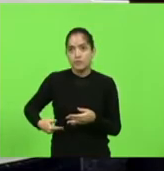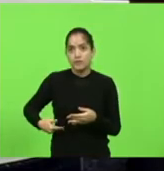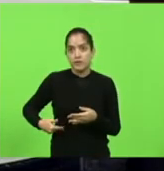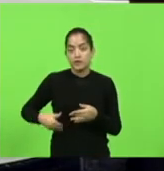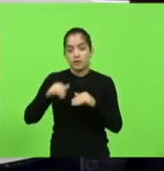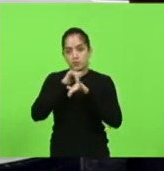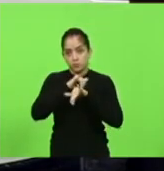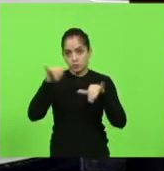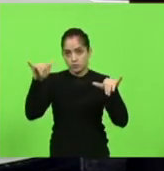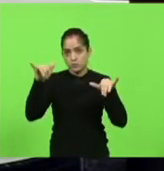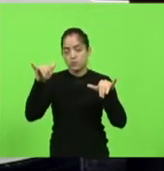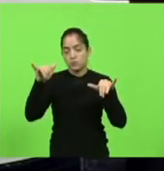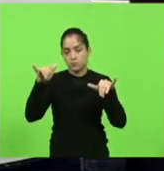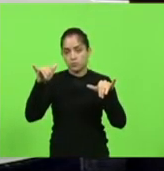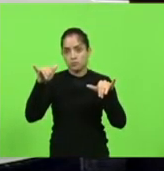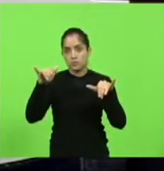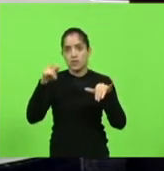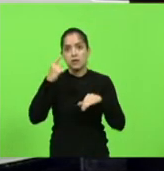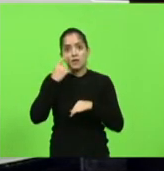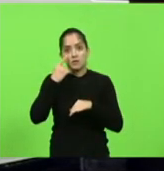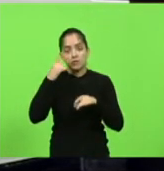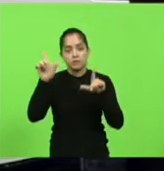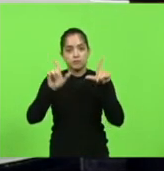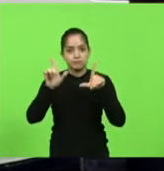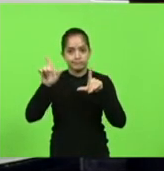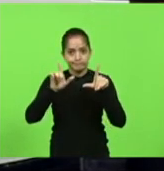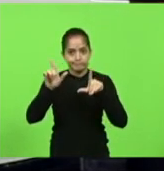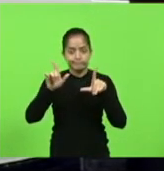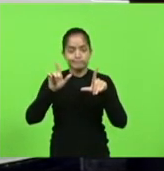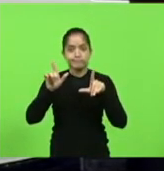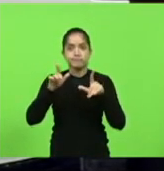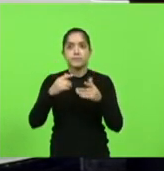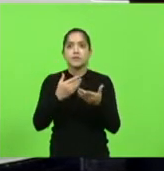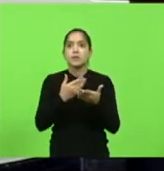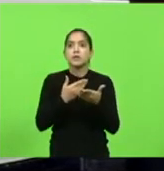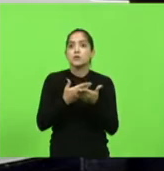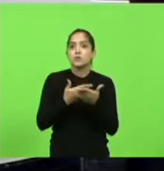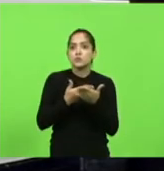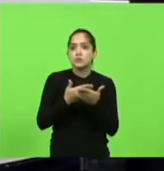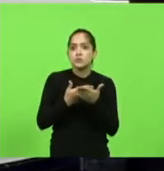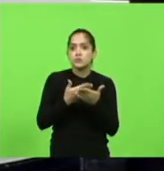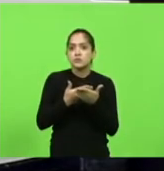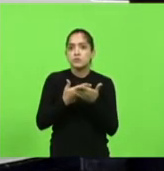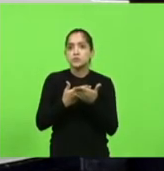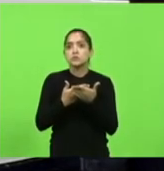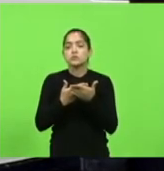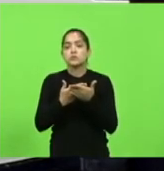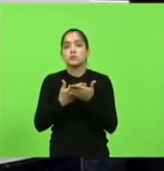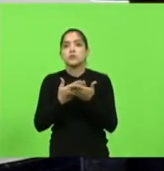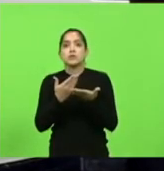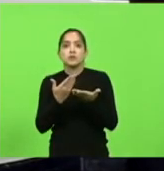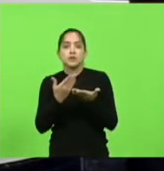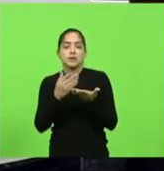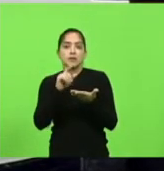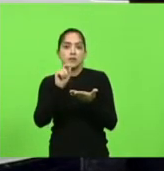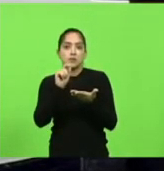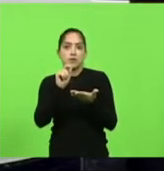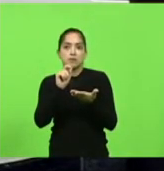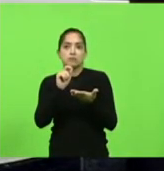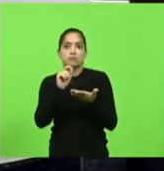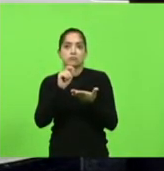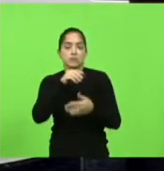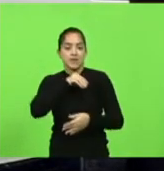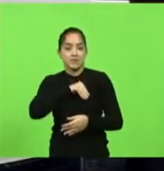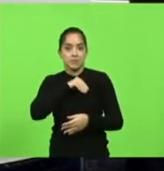anunciou, também vi na imprensa hoje, o estudo da reposição salarial para os